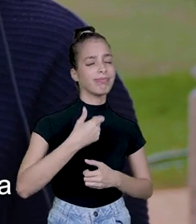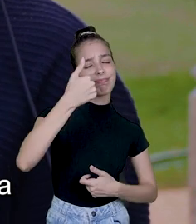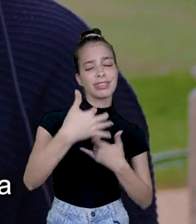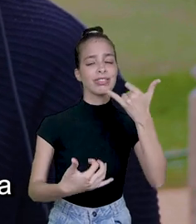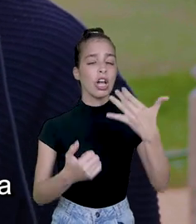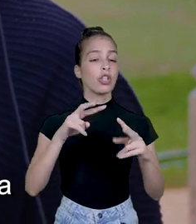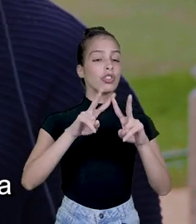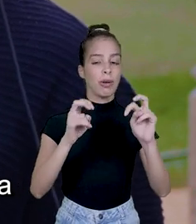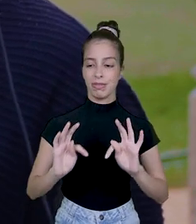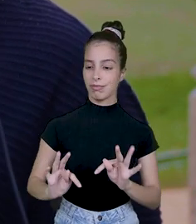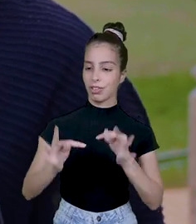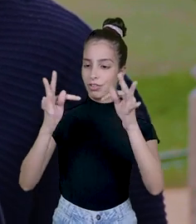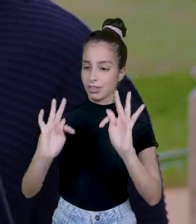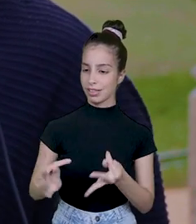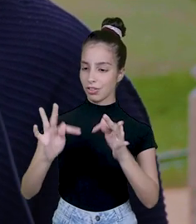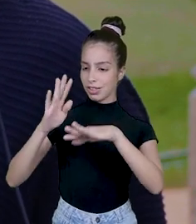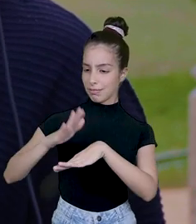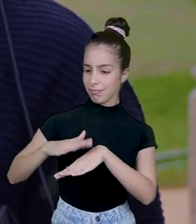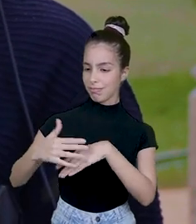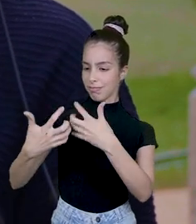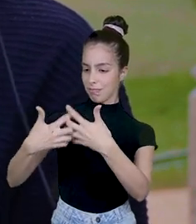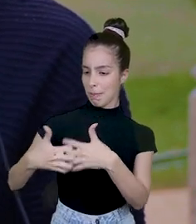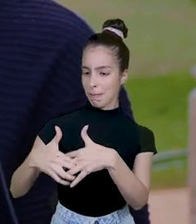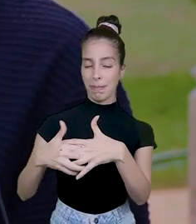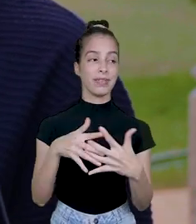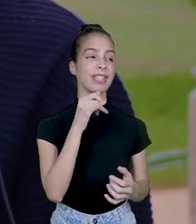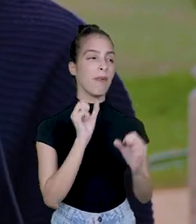automatização isso cobria mais o chão de f